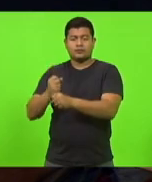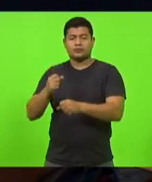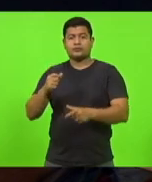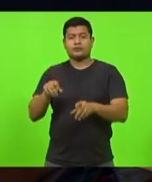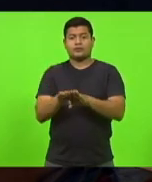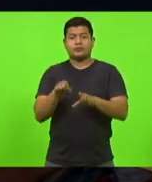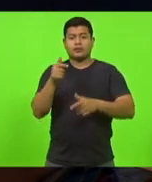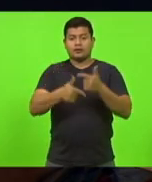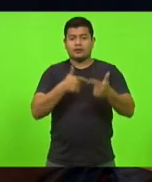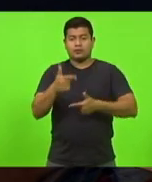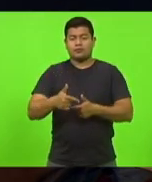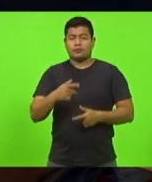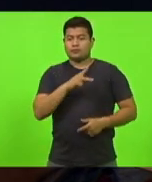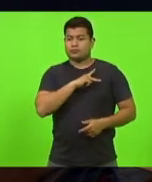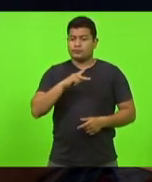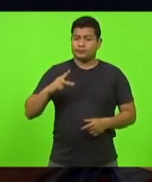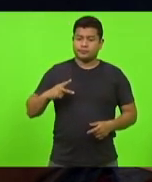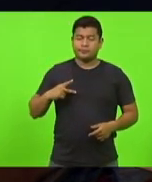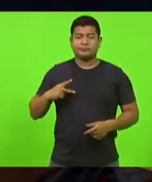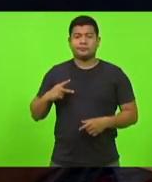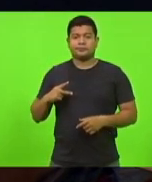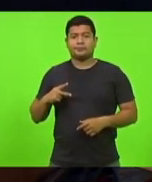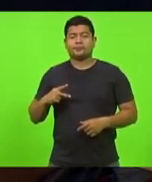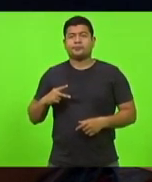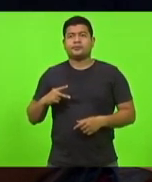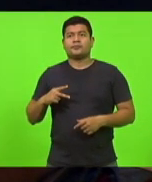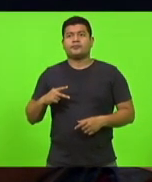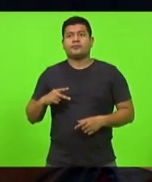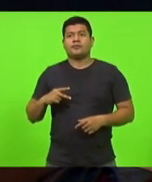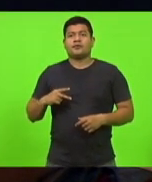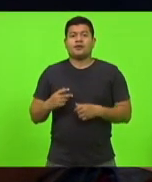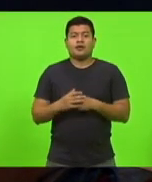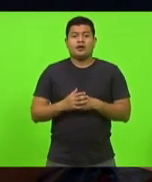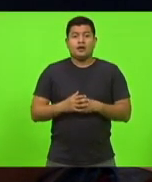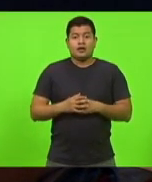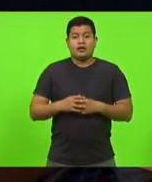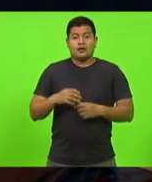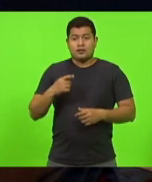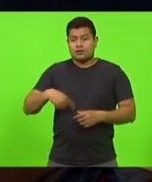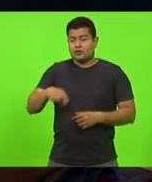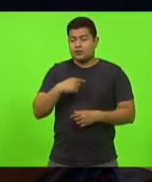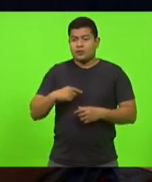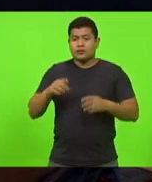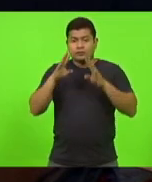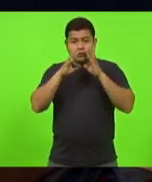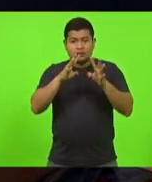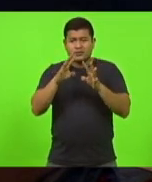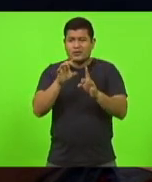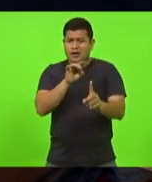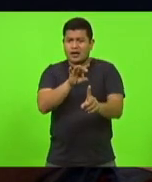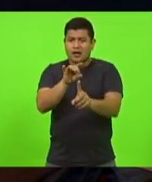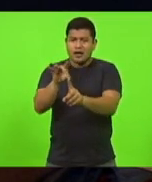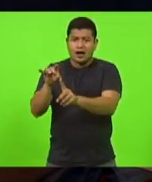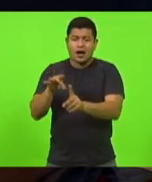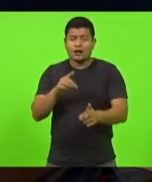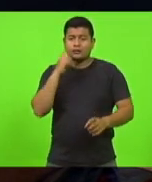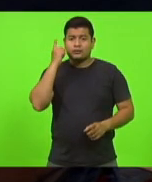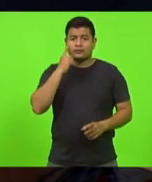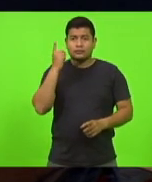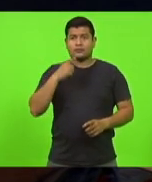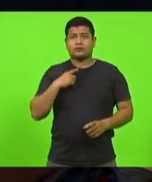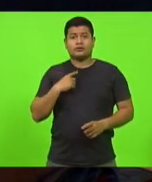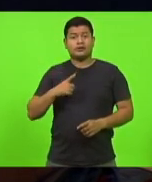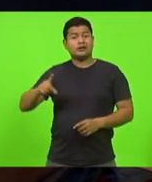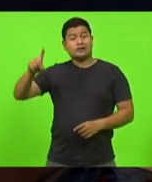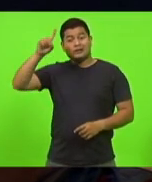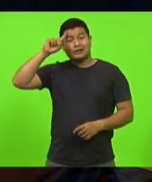Público, que trabalhou ouvindo cada gabinete desta casa, recebeu